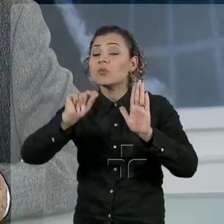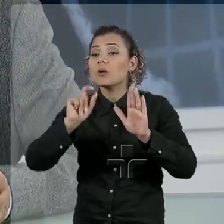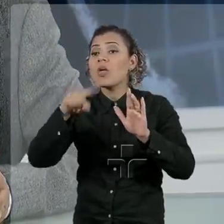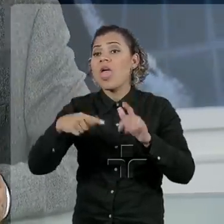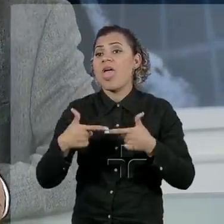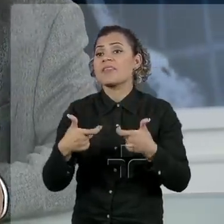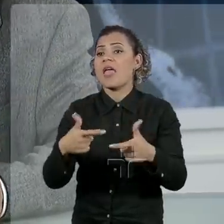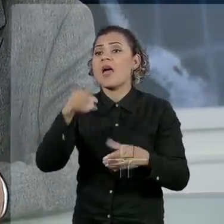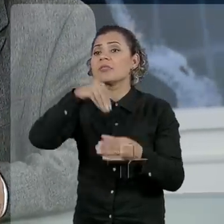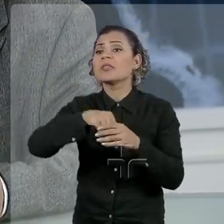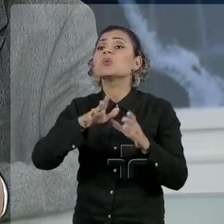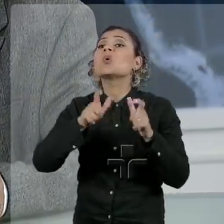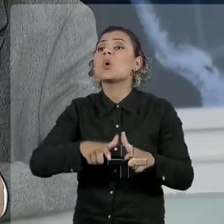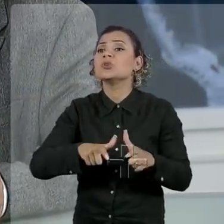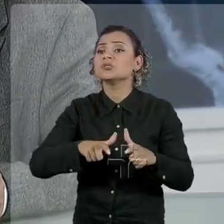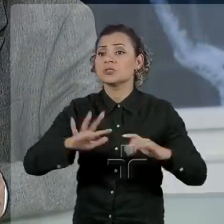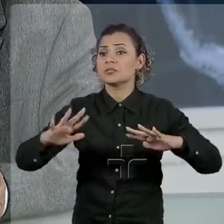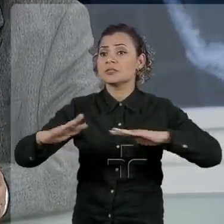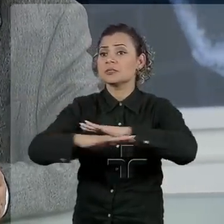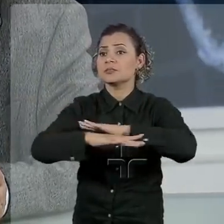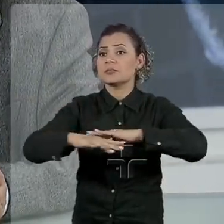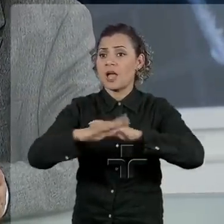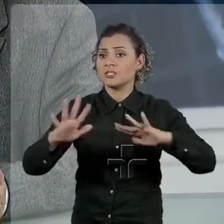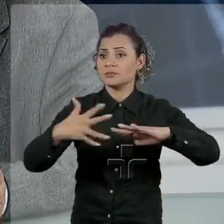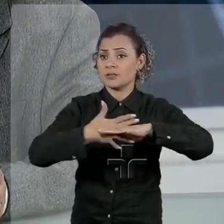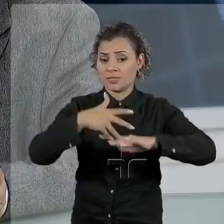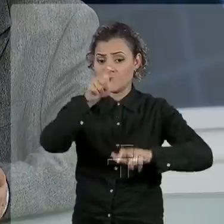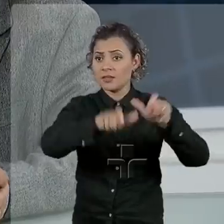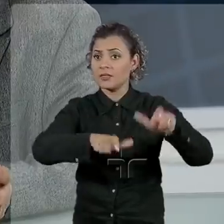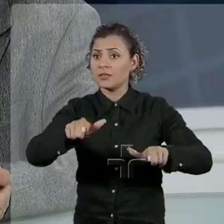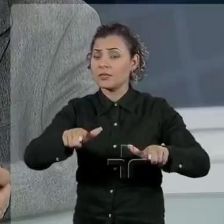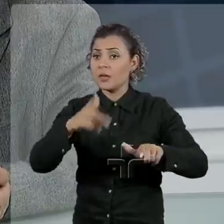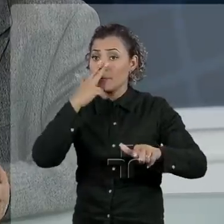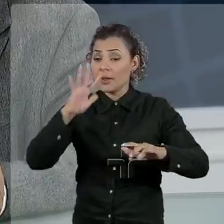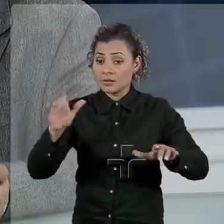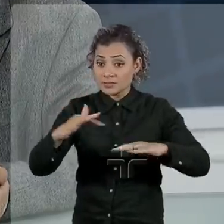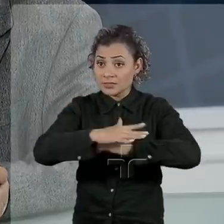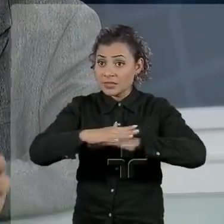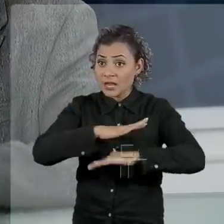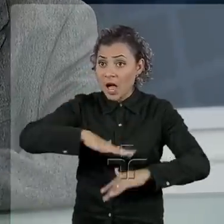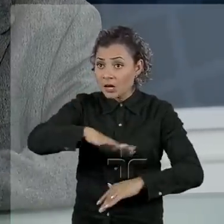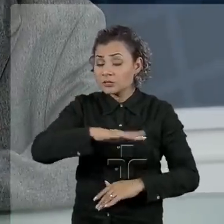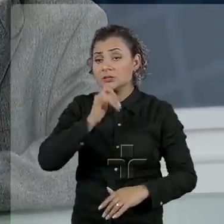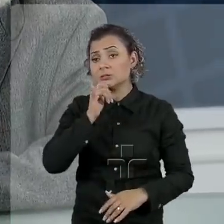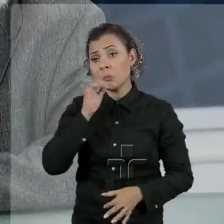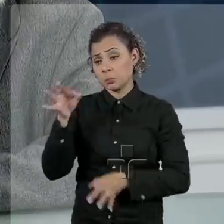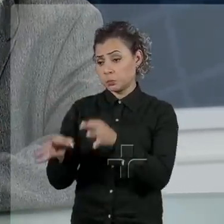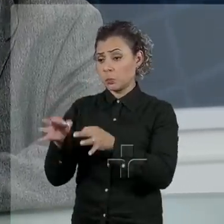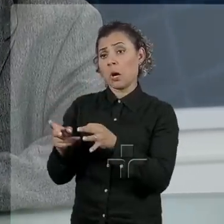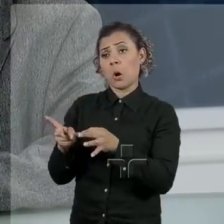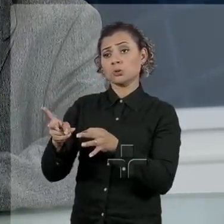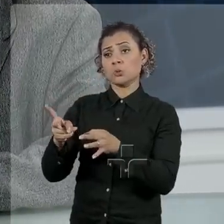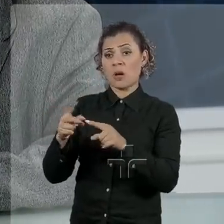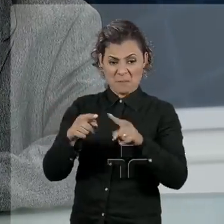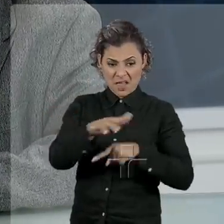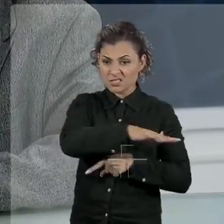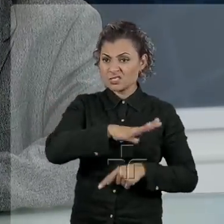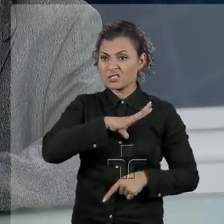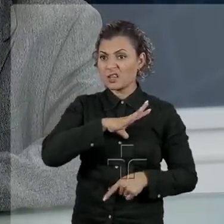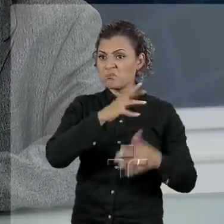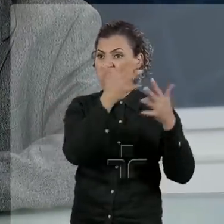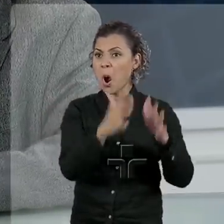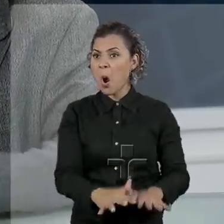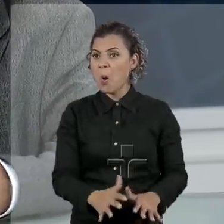megalópolis. O Estado de Direito continua a funcionar no resto do país, em alguma medida, mas aquela cidade ele entra em